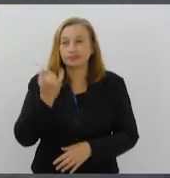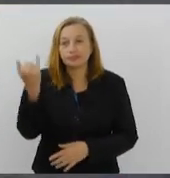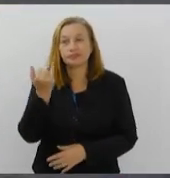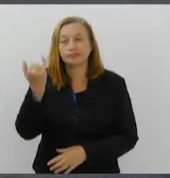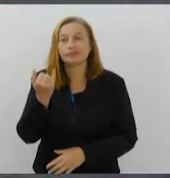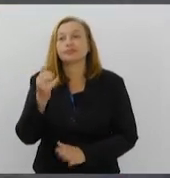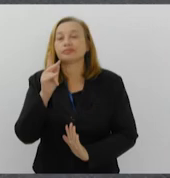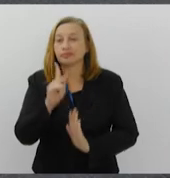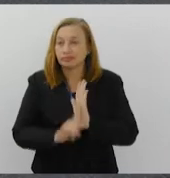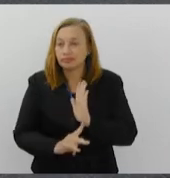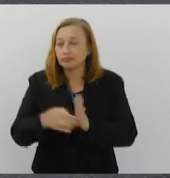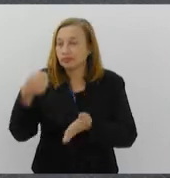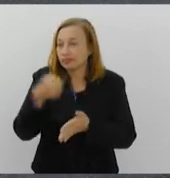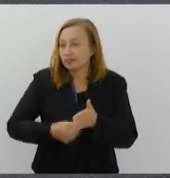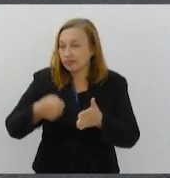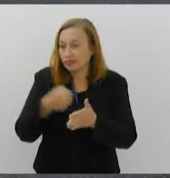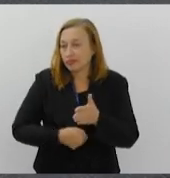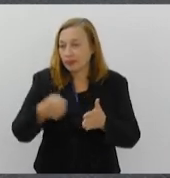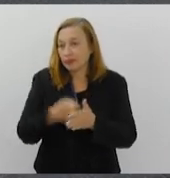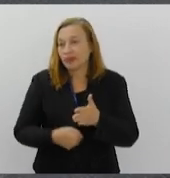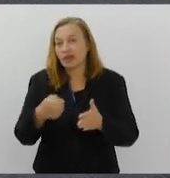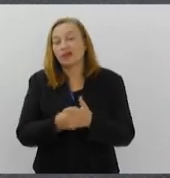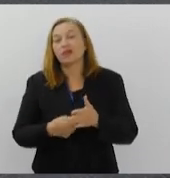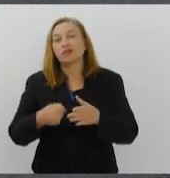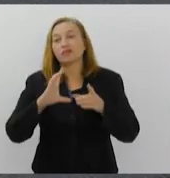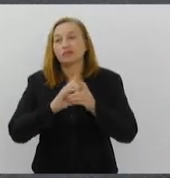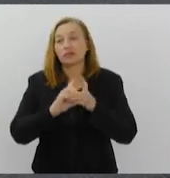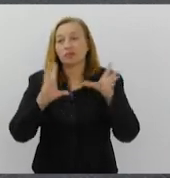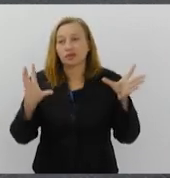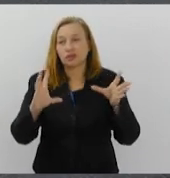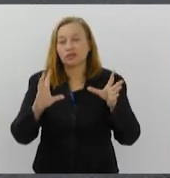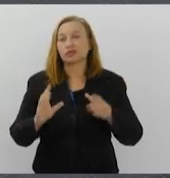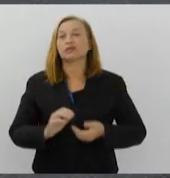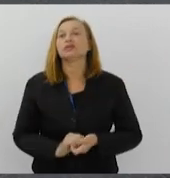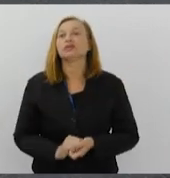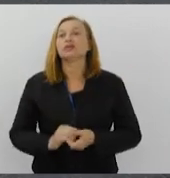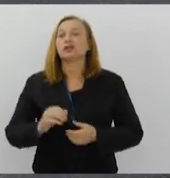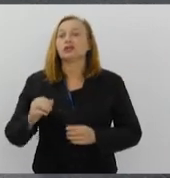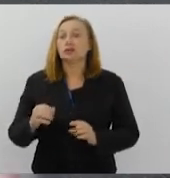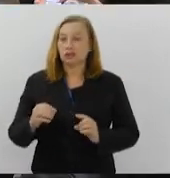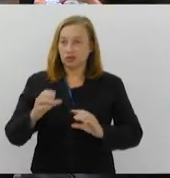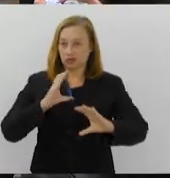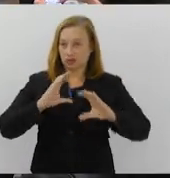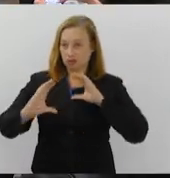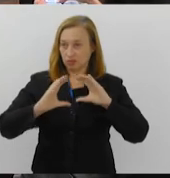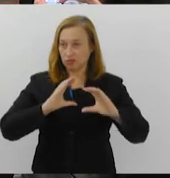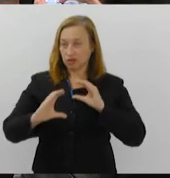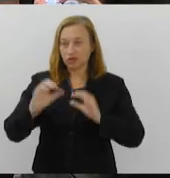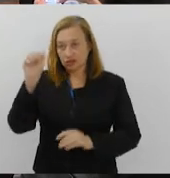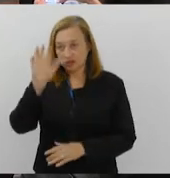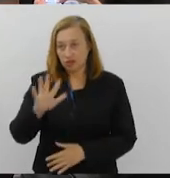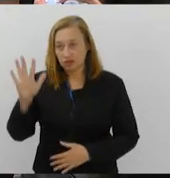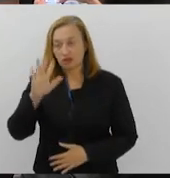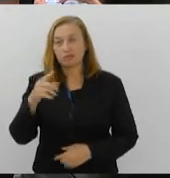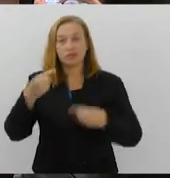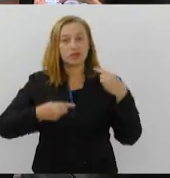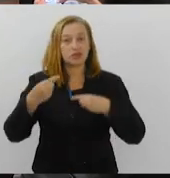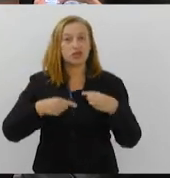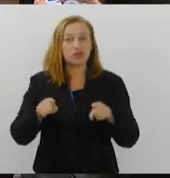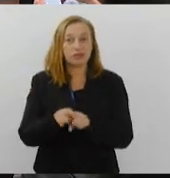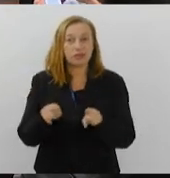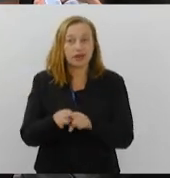projeto, é a luta pela democratização dos meios de comunicação. Para discutir